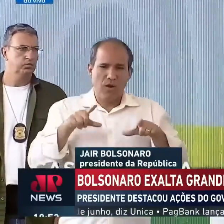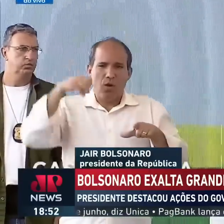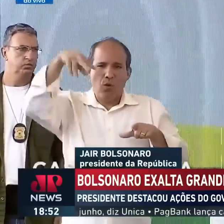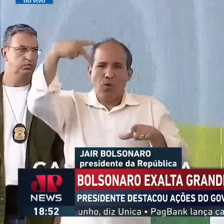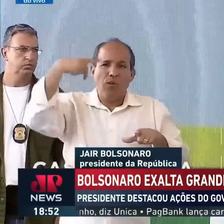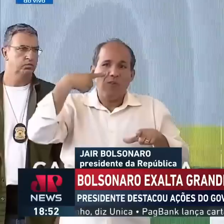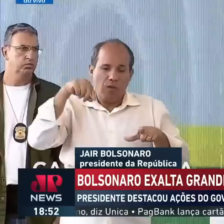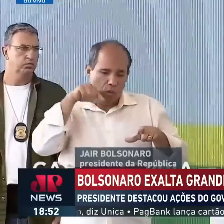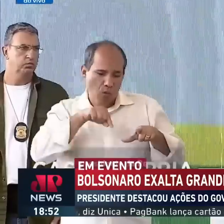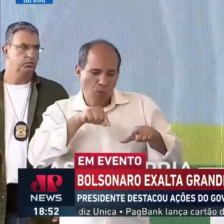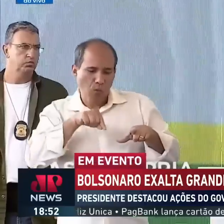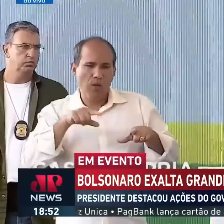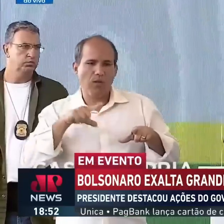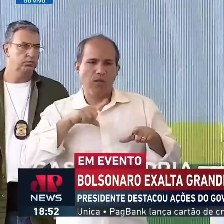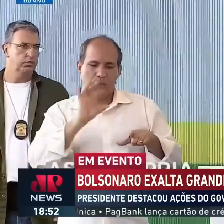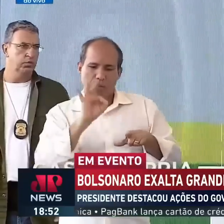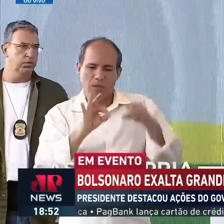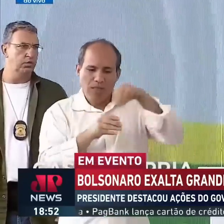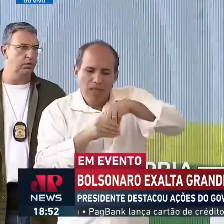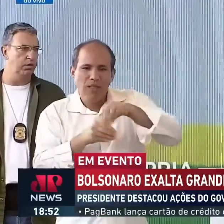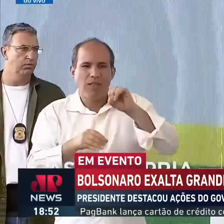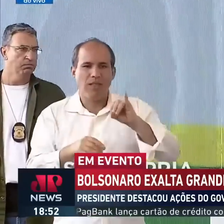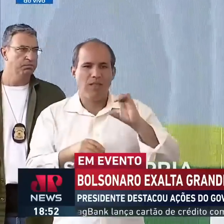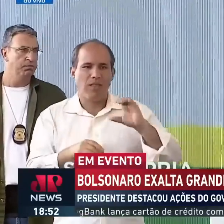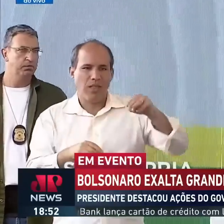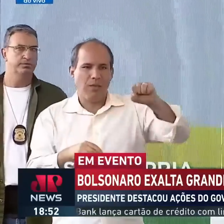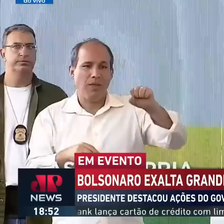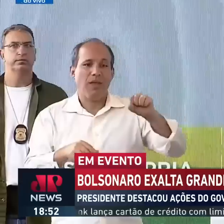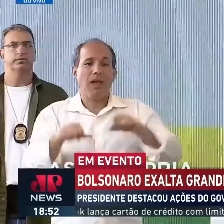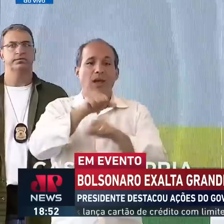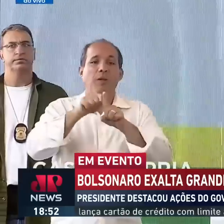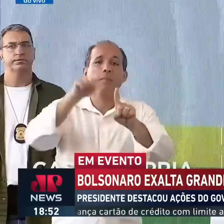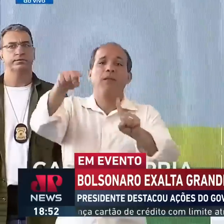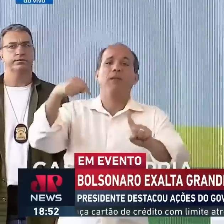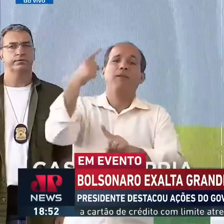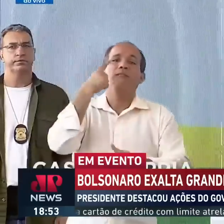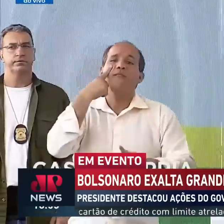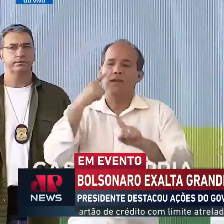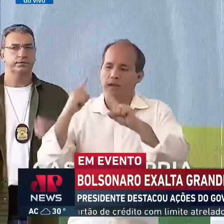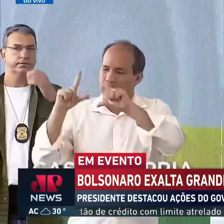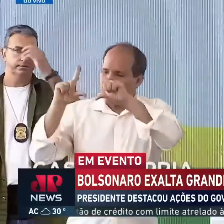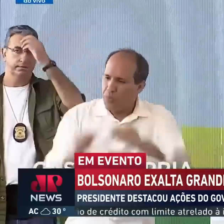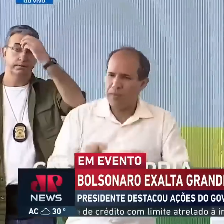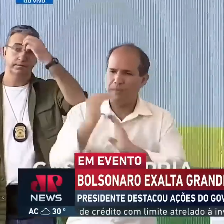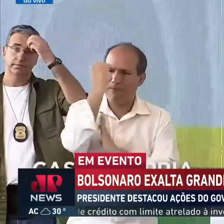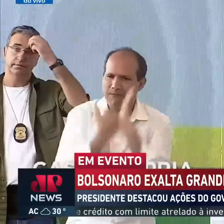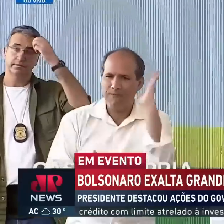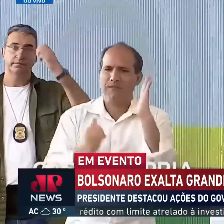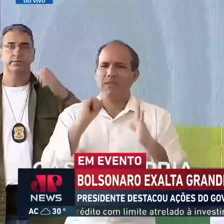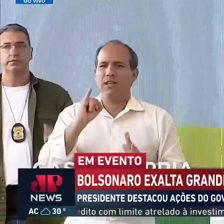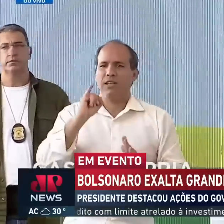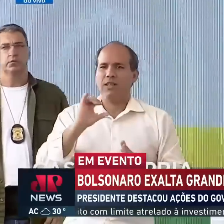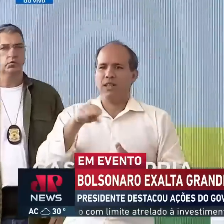dia veja apresentou que está sendo cobrado e cms e veja o mês que vem quanto irá cair este